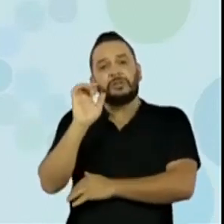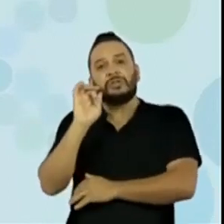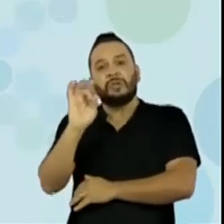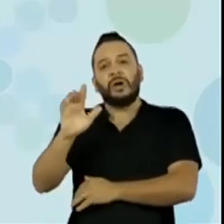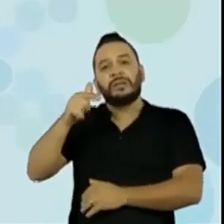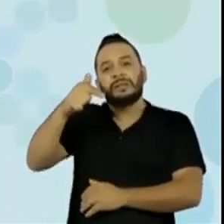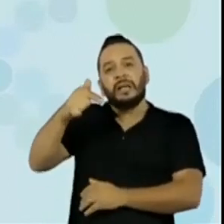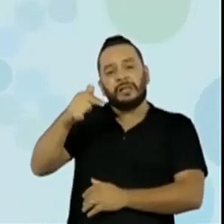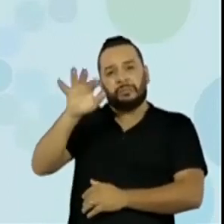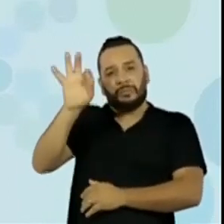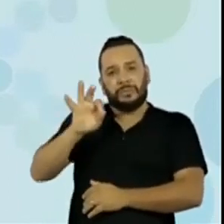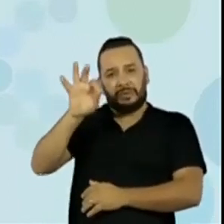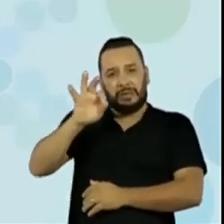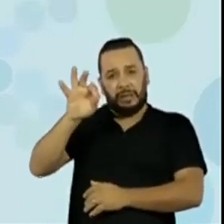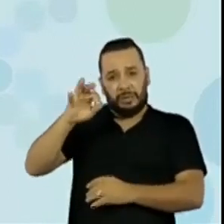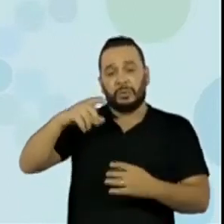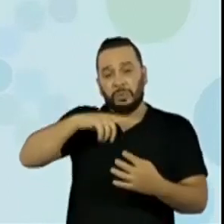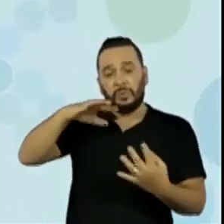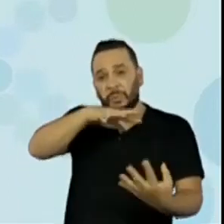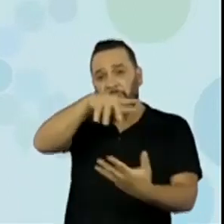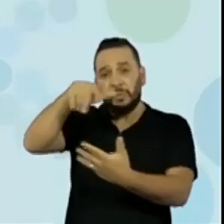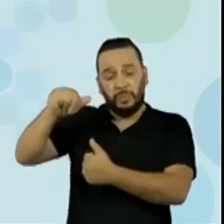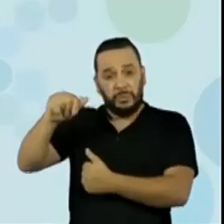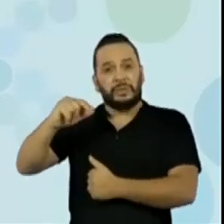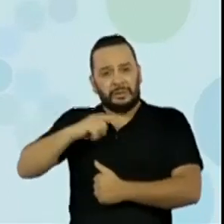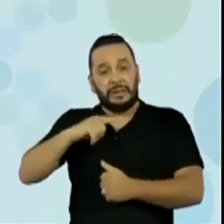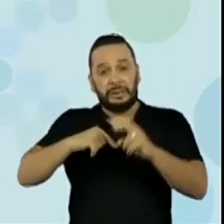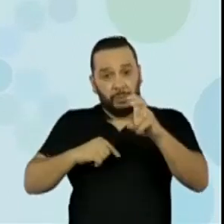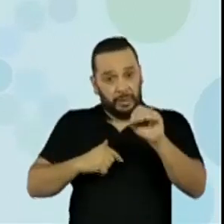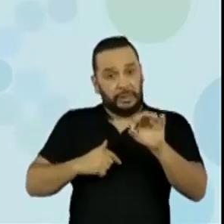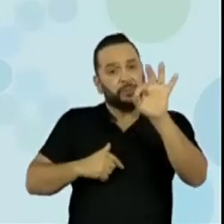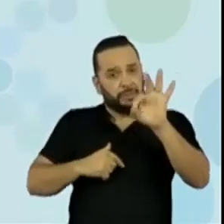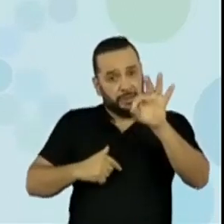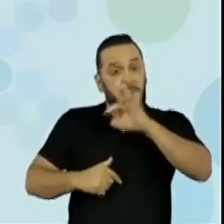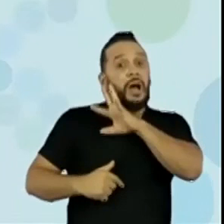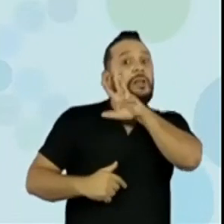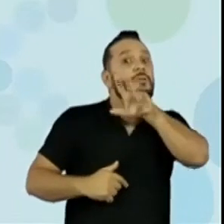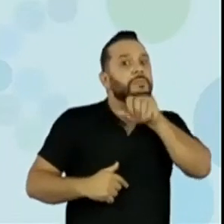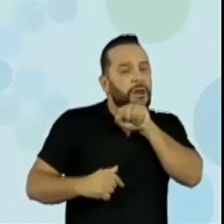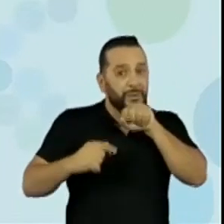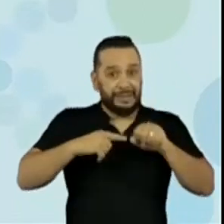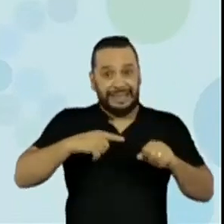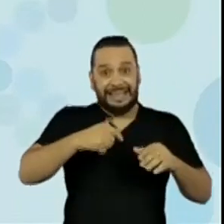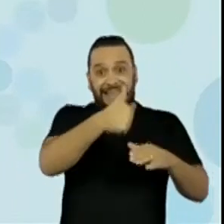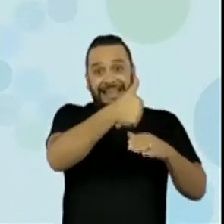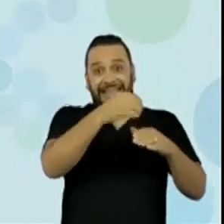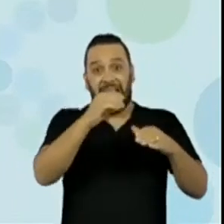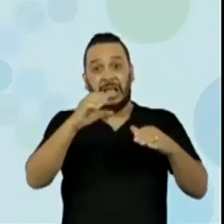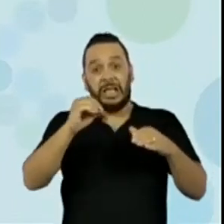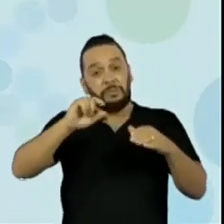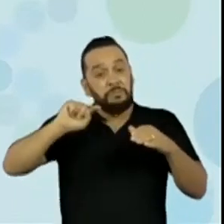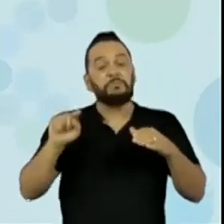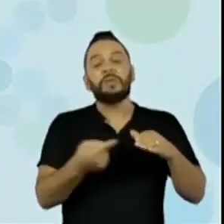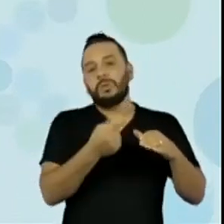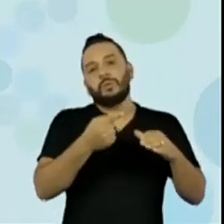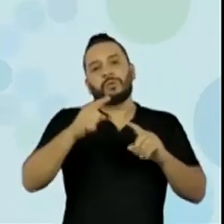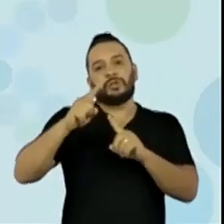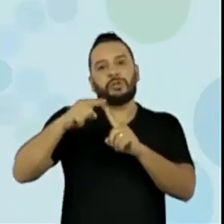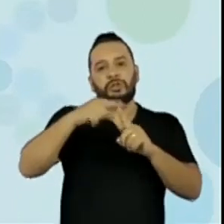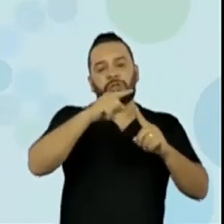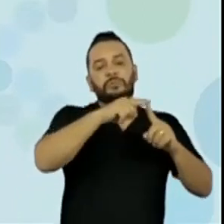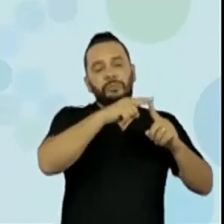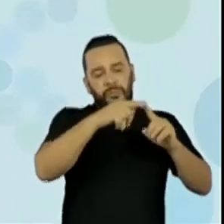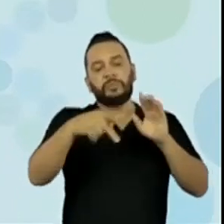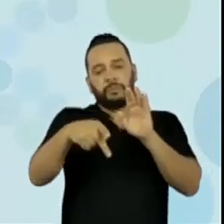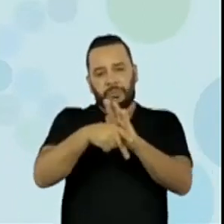abrigam mais da metade das espécies vegetais e animais conhecidas. Das 100 mil espécies de plantas da América Latina, cerca